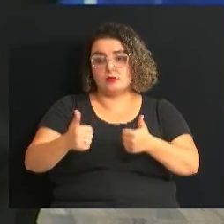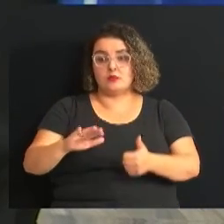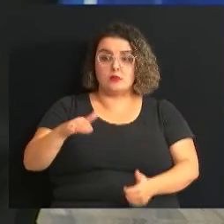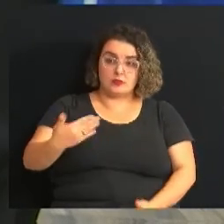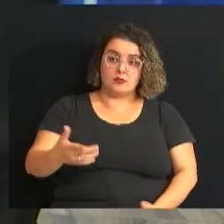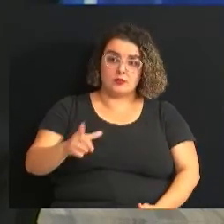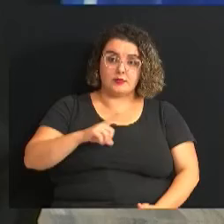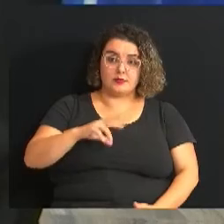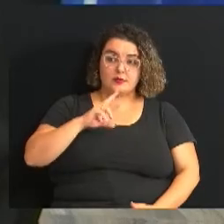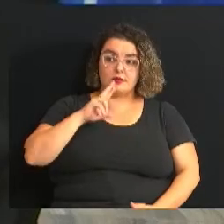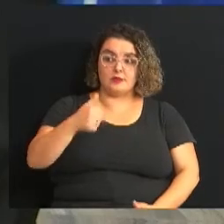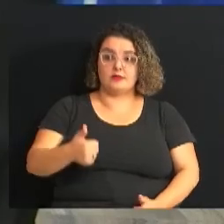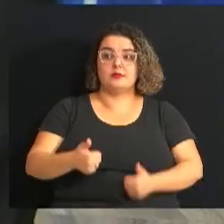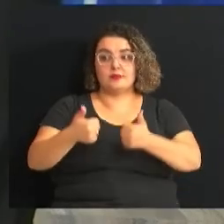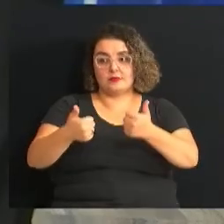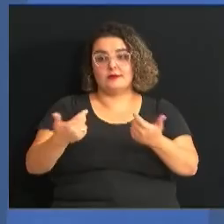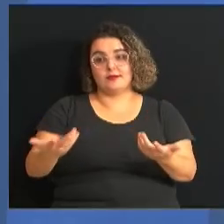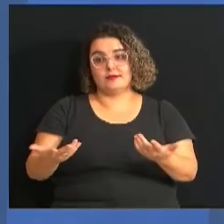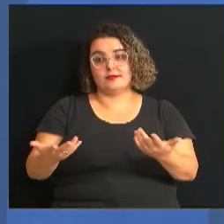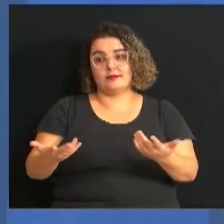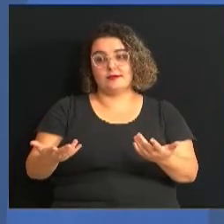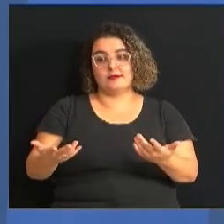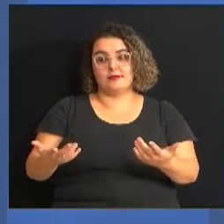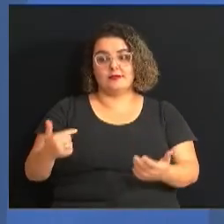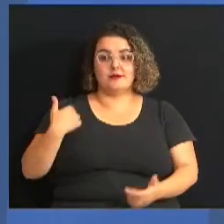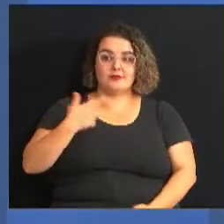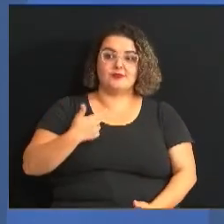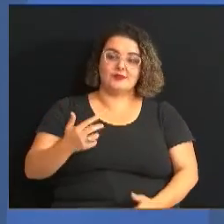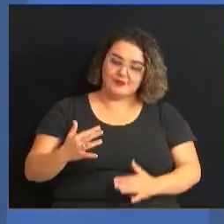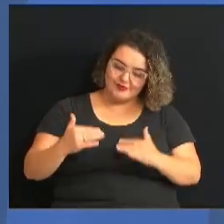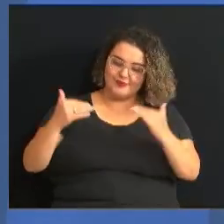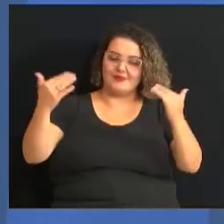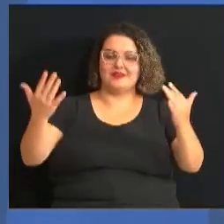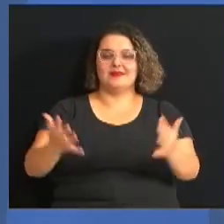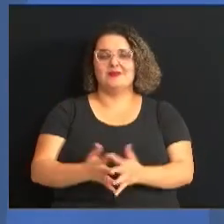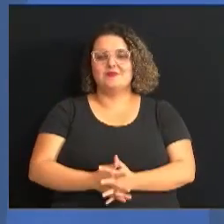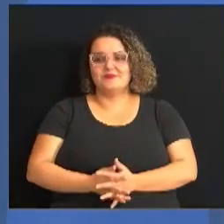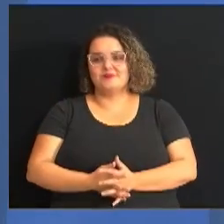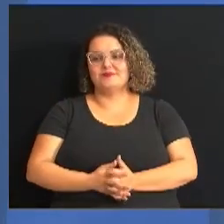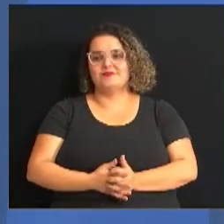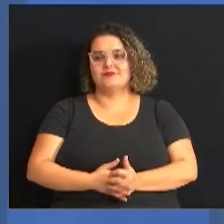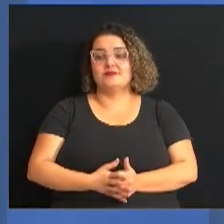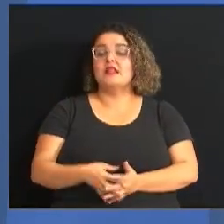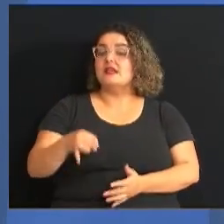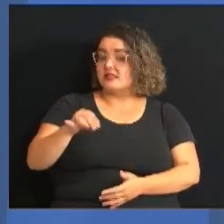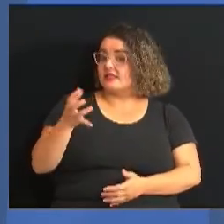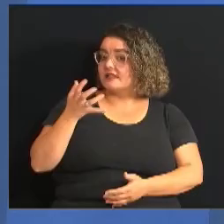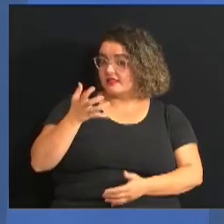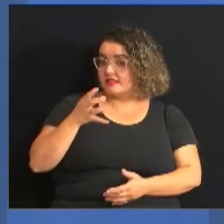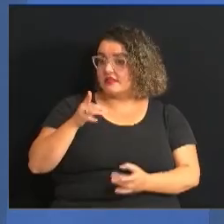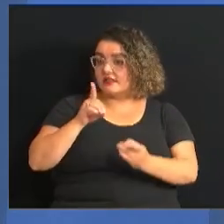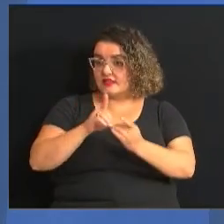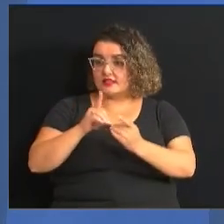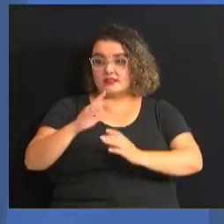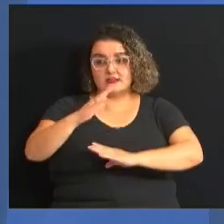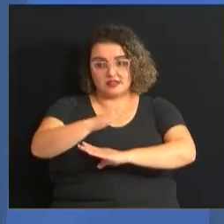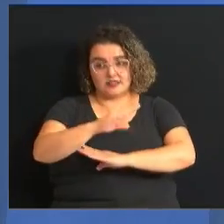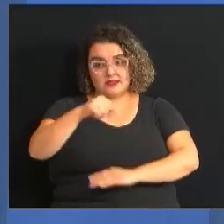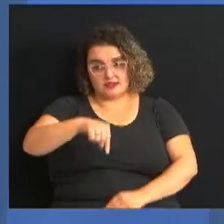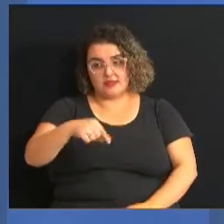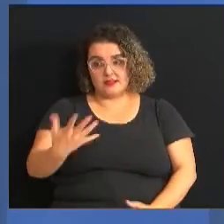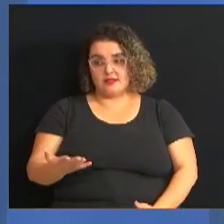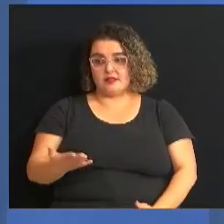positivo, a gente briga. Tá certo, então, e falando então em atendimento, se você quiser ser atendido na Câmara Municipal de Campinas por qualquer